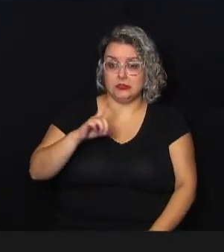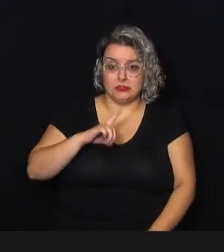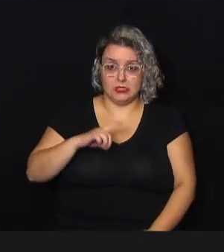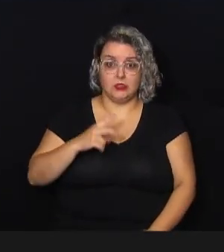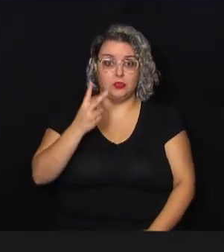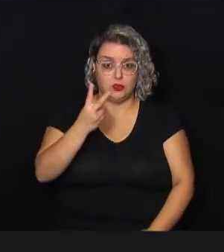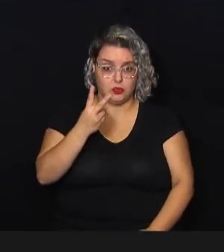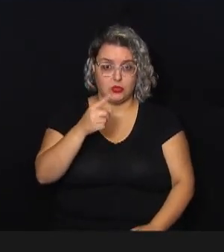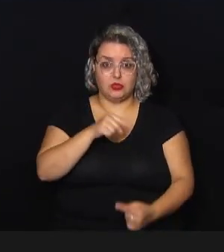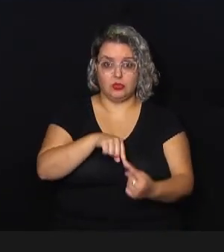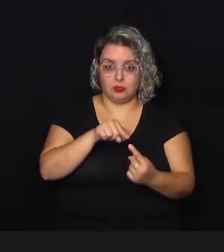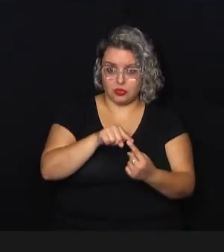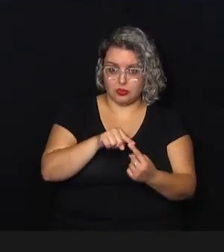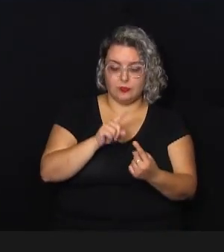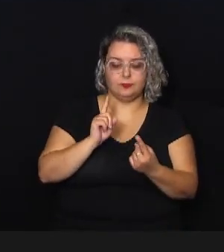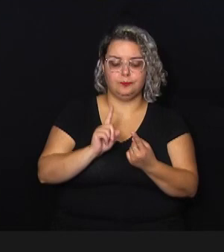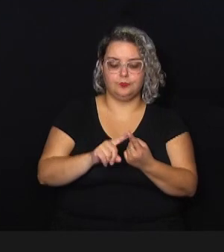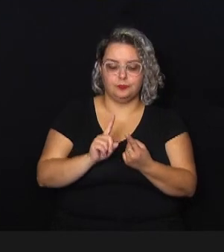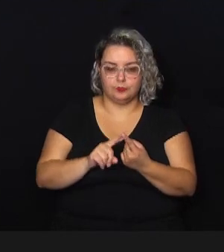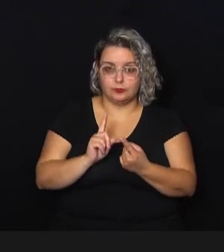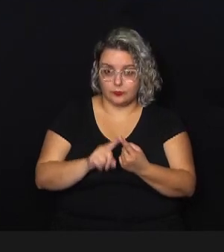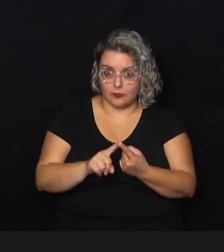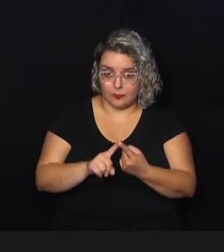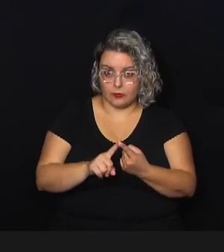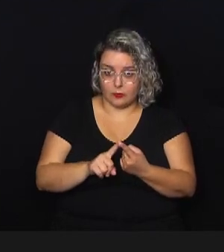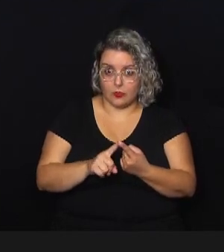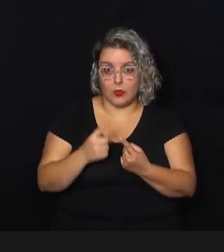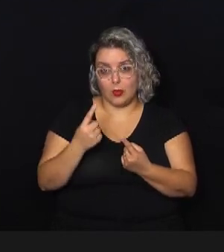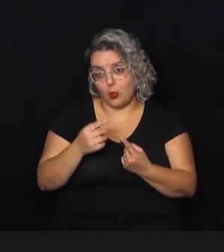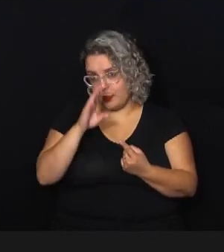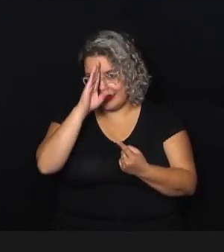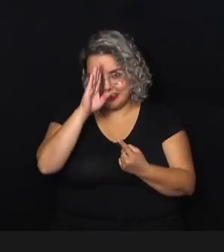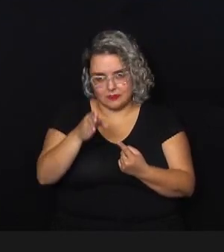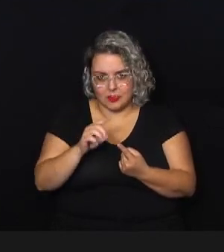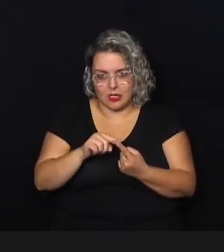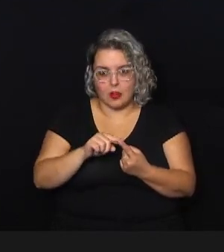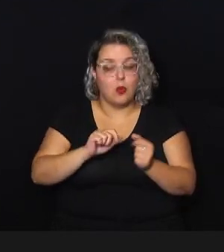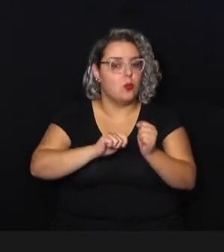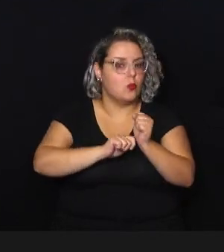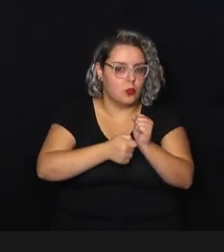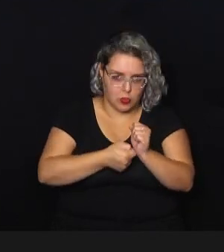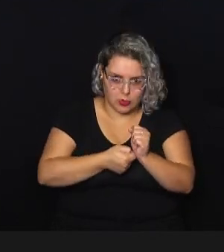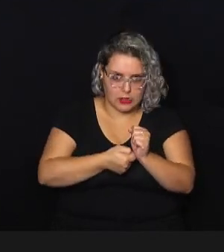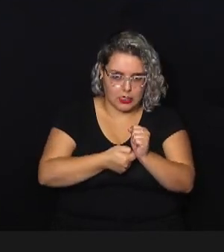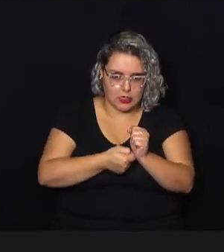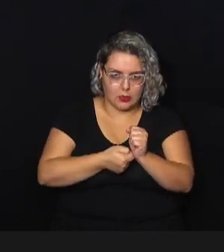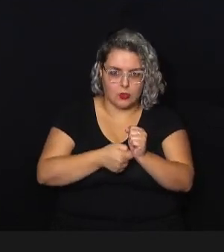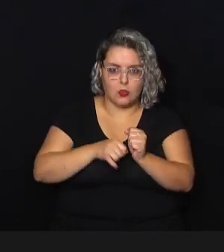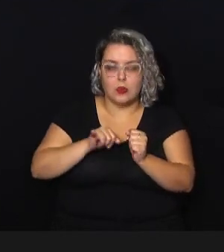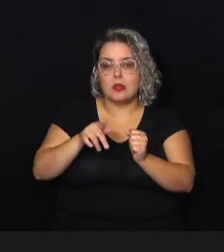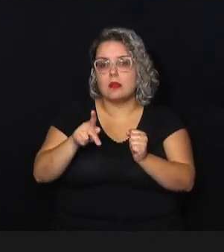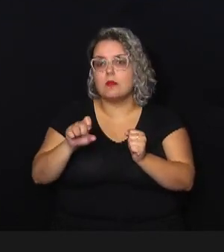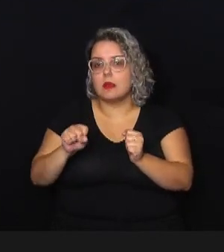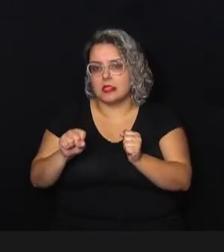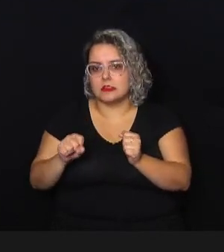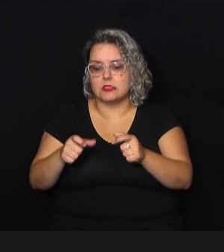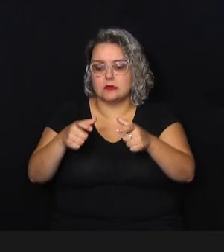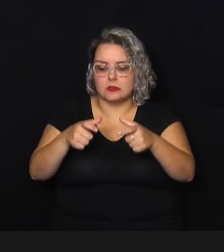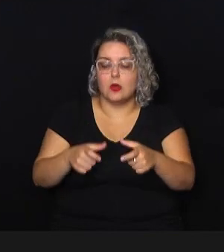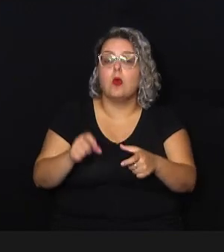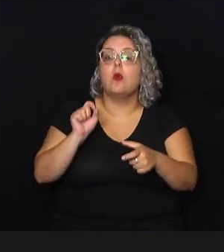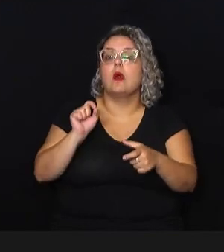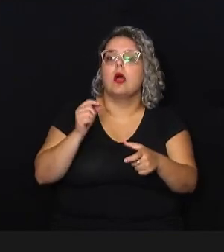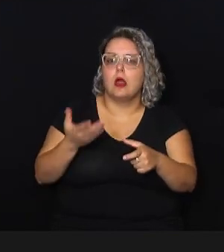objetivos. Ela tem o objetivo, principal, que é bloquear os IPs. O que são os IPs? Os